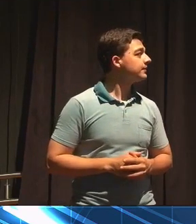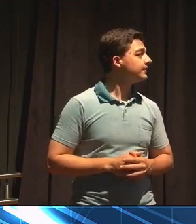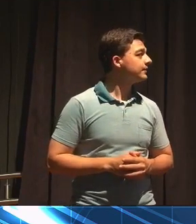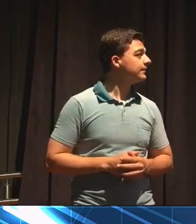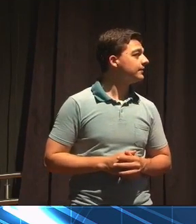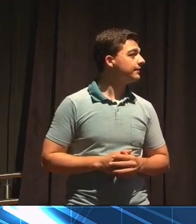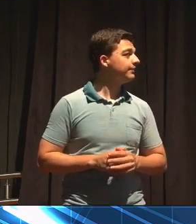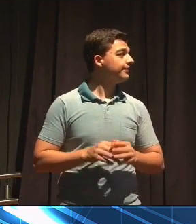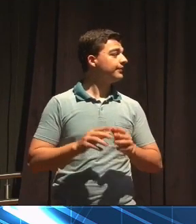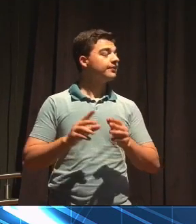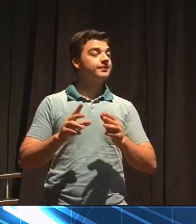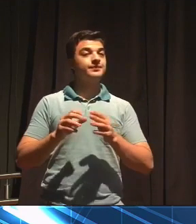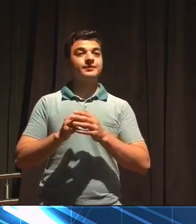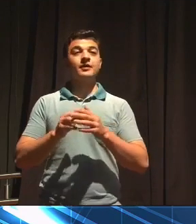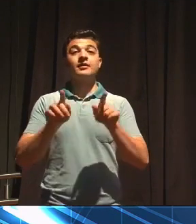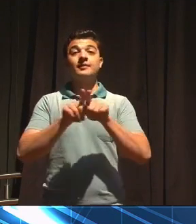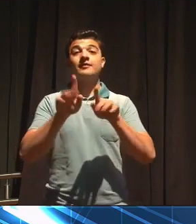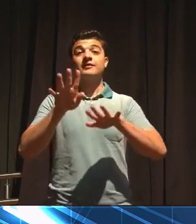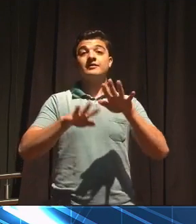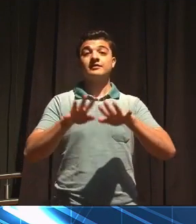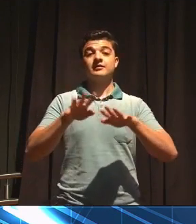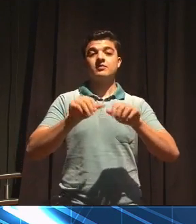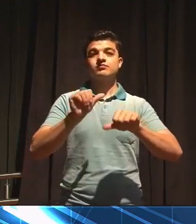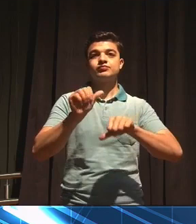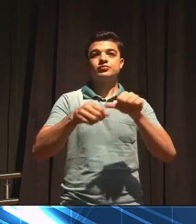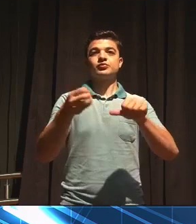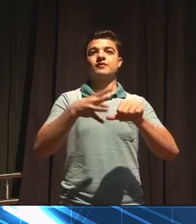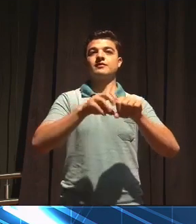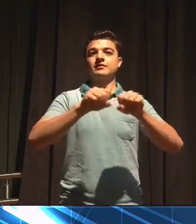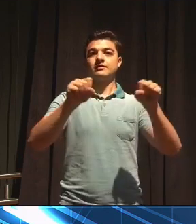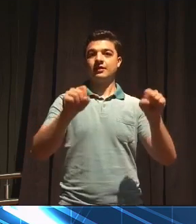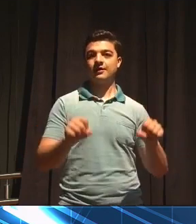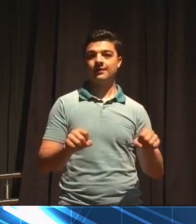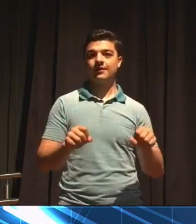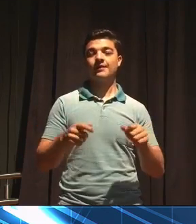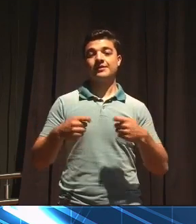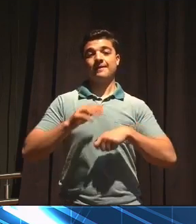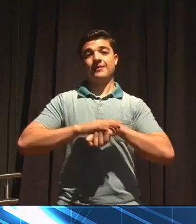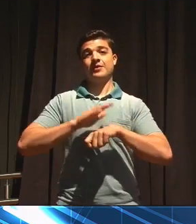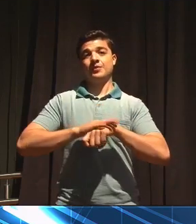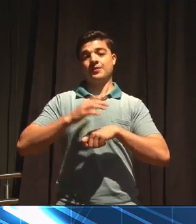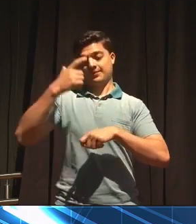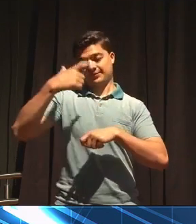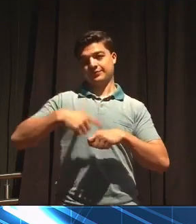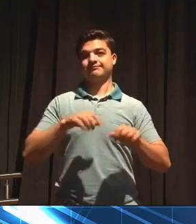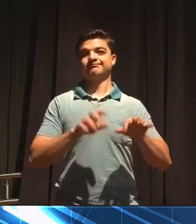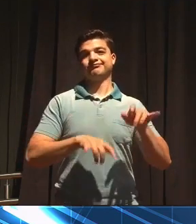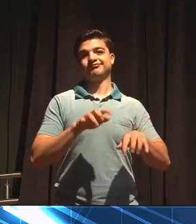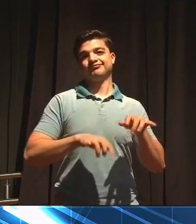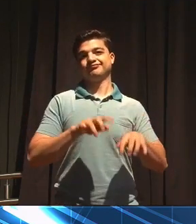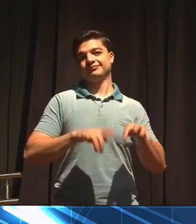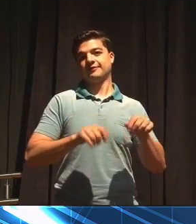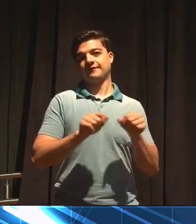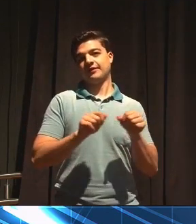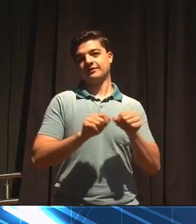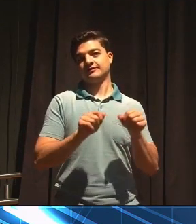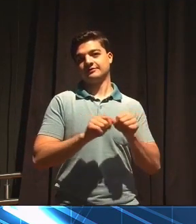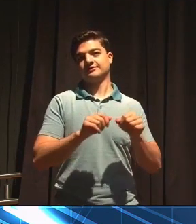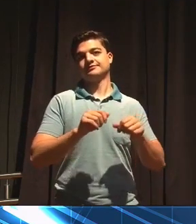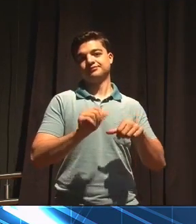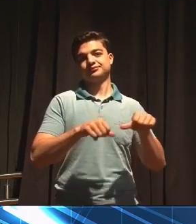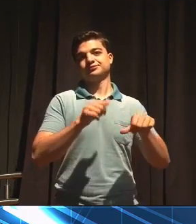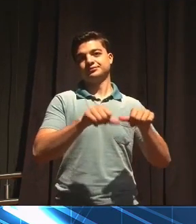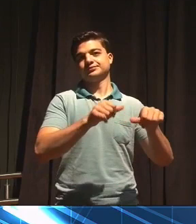atualização de sistemas em produção, era totalmente manual, era dependia muito de pessoas para executar aquelas operações,